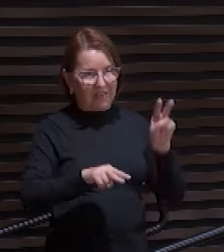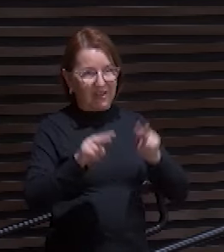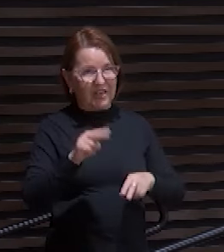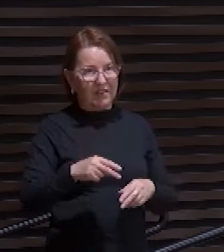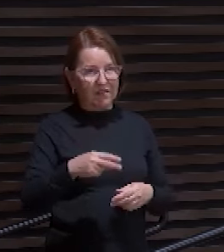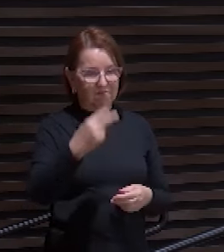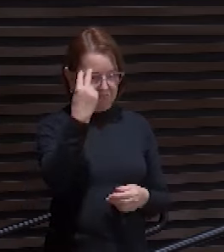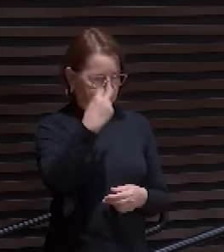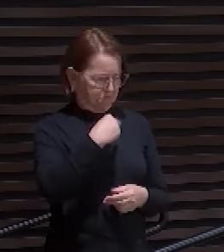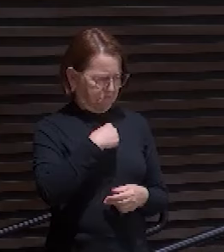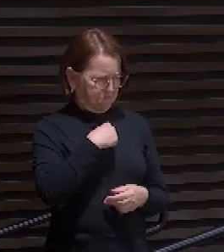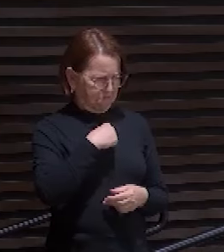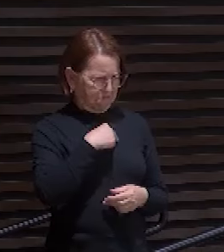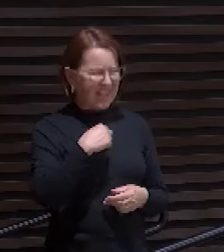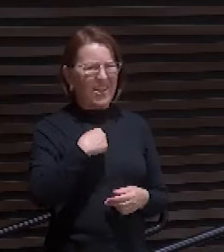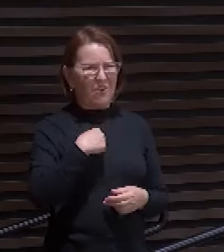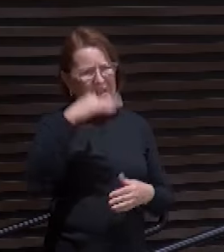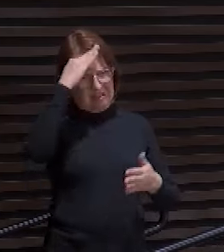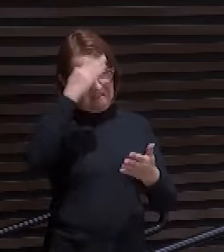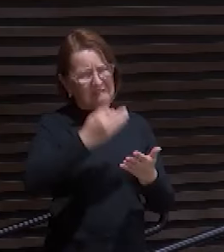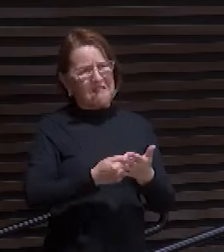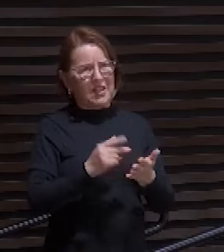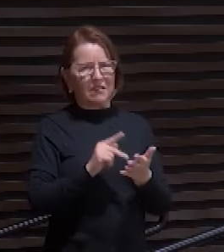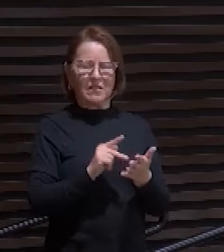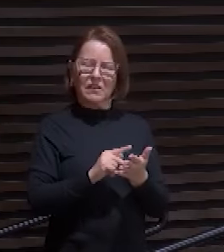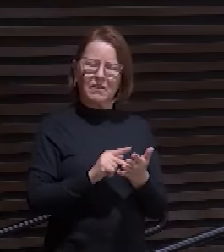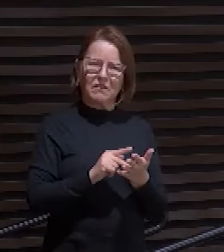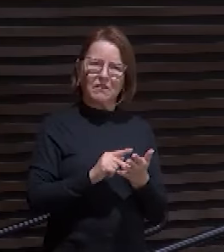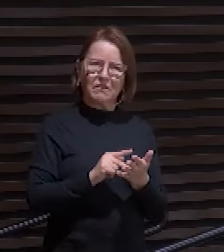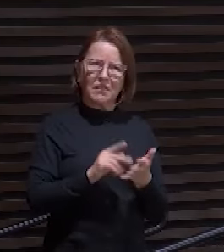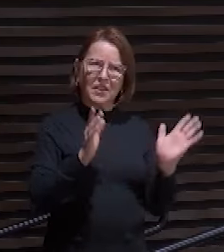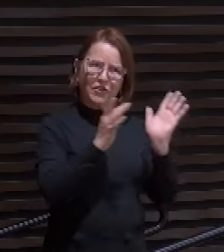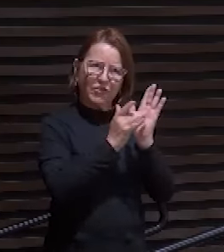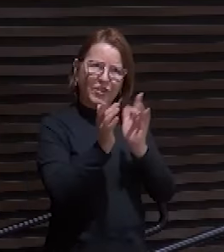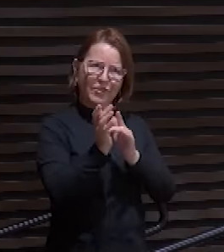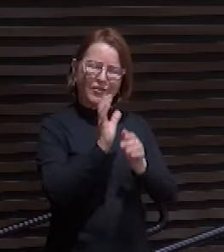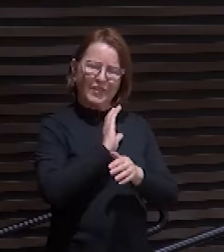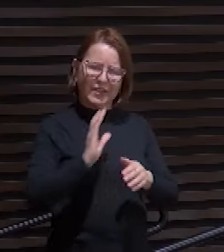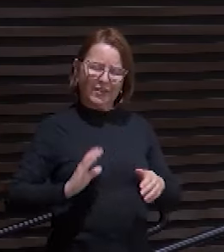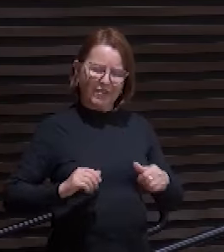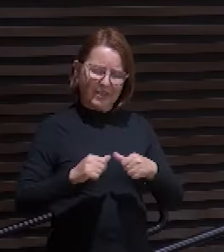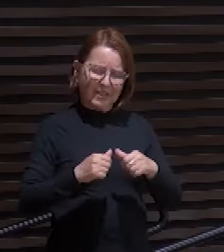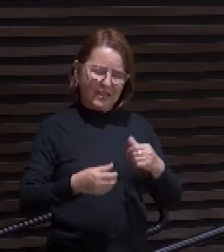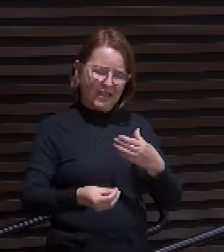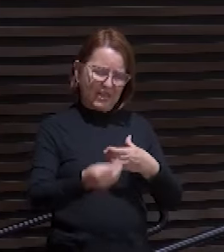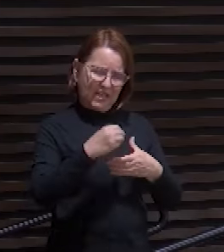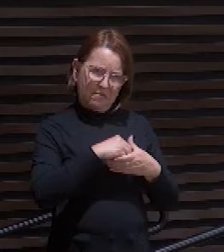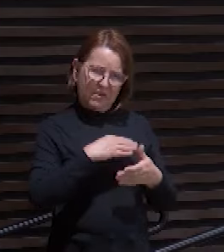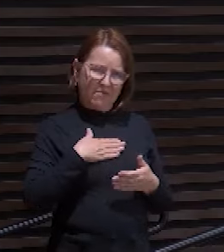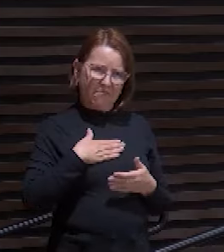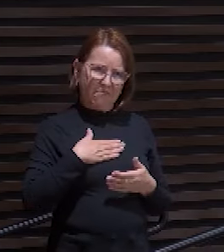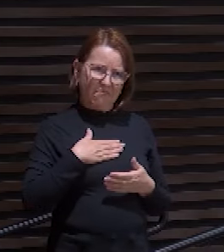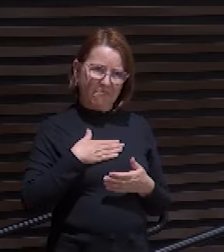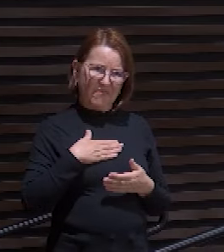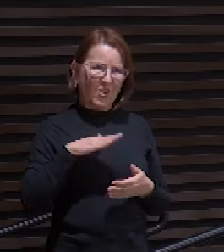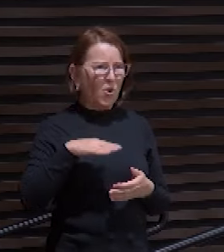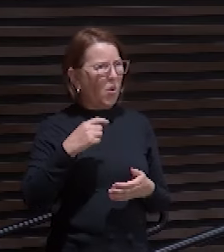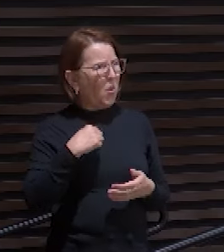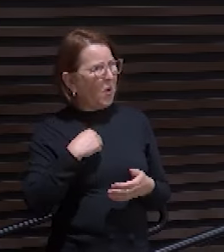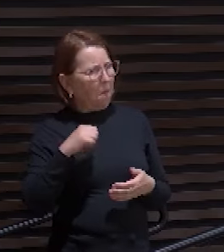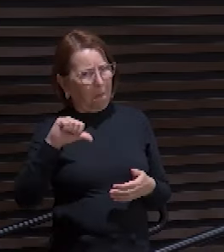Eu estou mesmo na fé? Jesus Cristo está em mim? Ou será que eu já estou